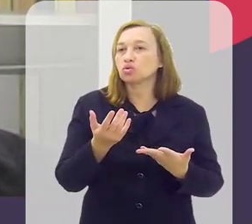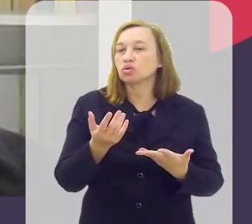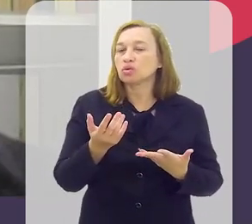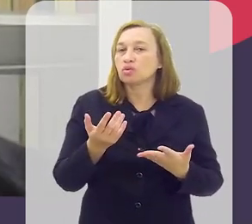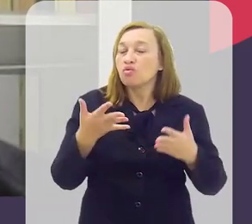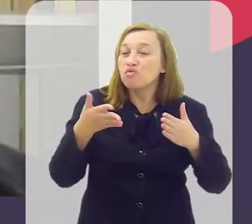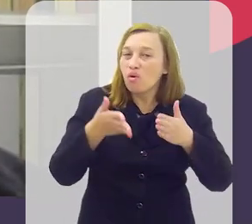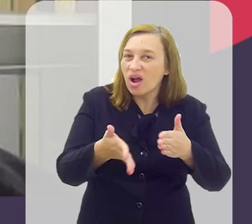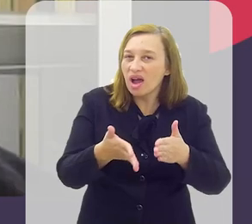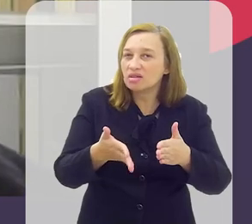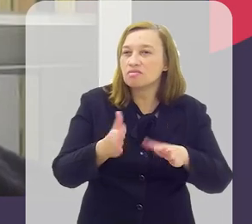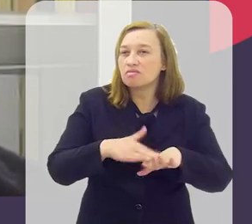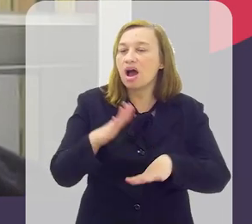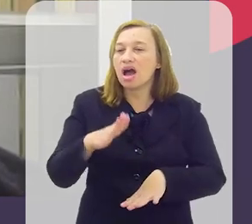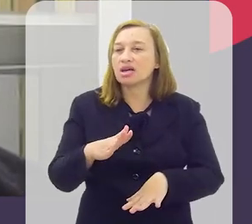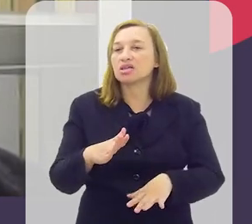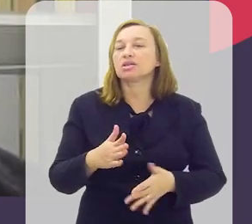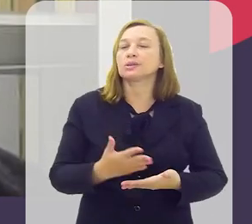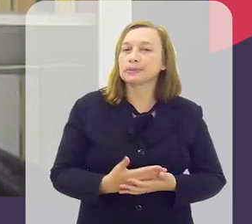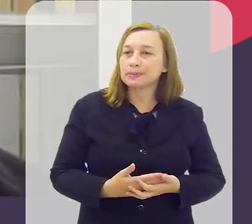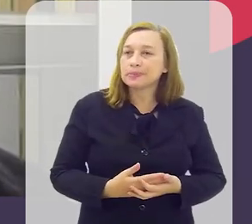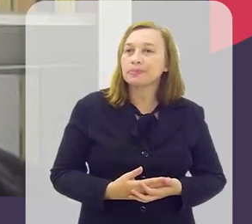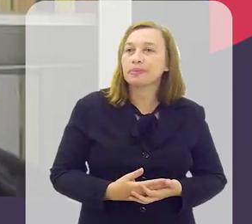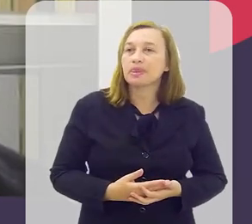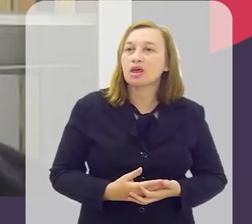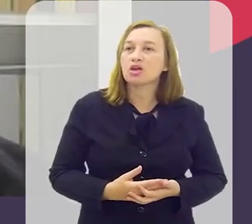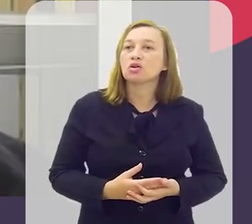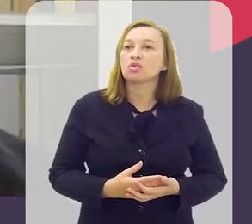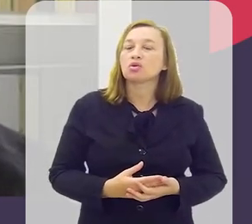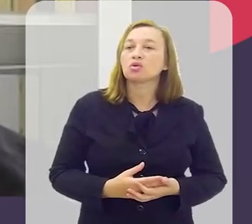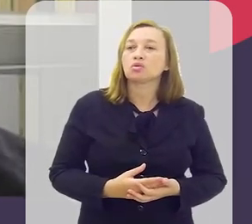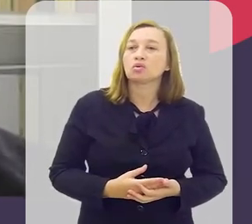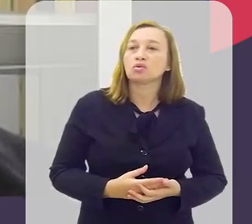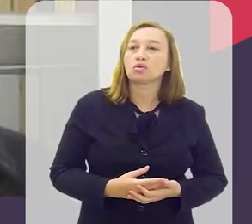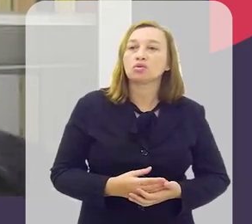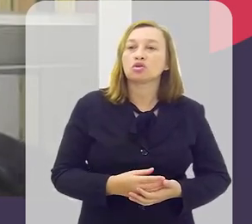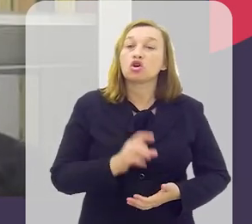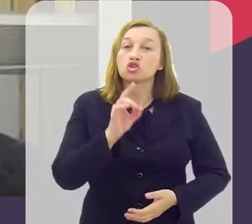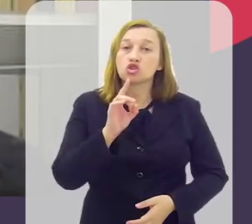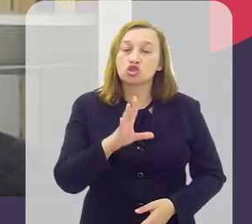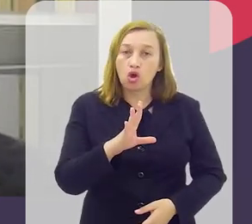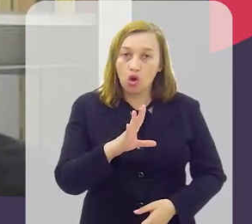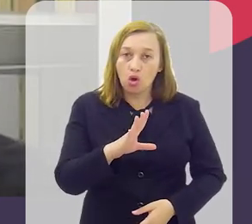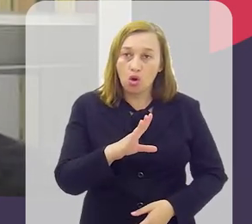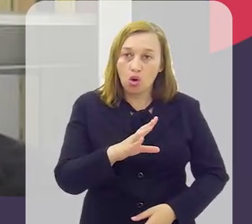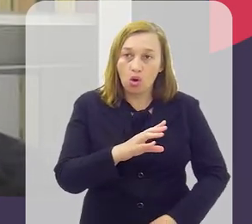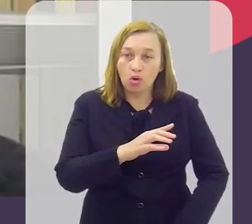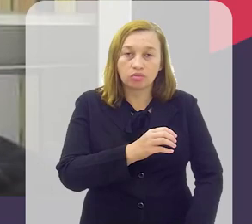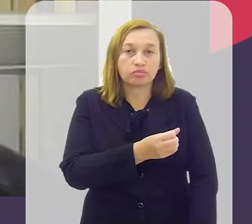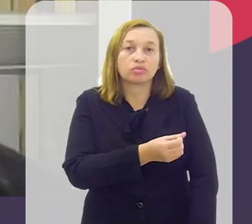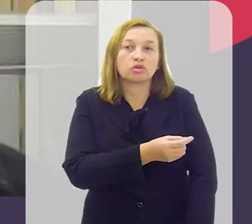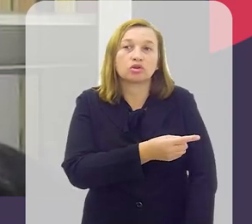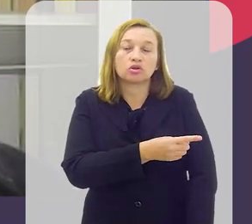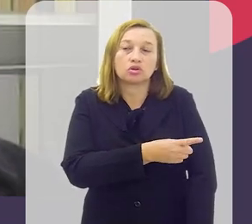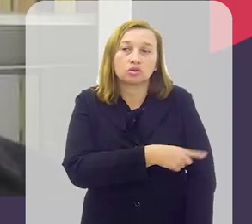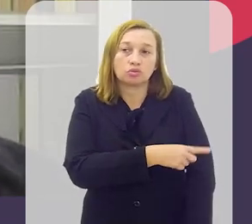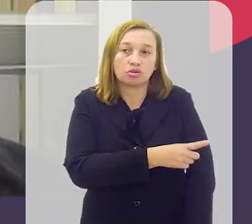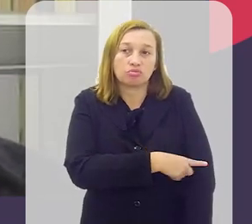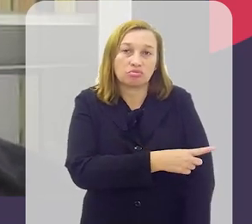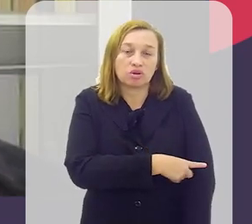bem, bem nítido, né, que a maior parte deles possui ensino médio completo. Essa é a classificação que a gente